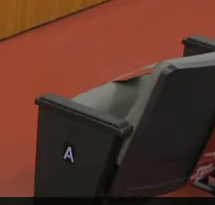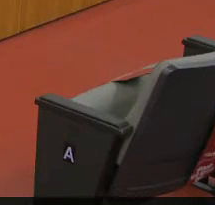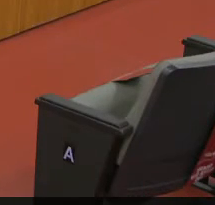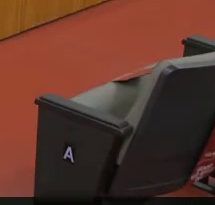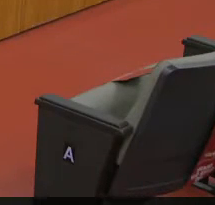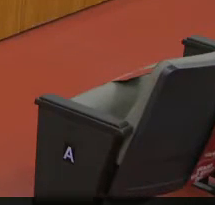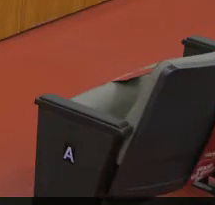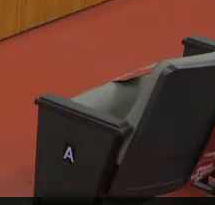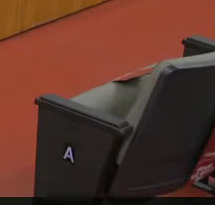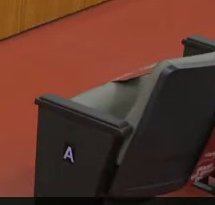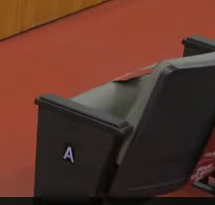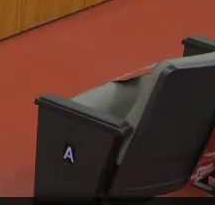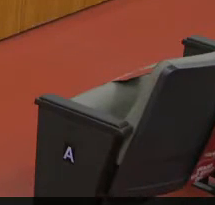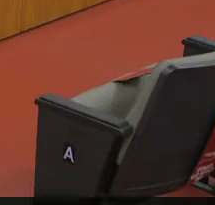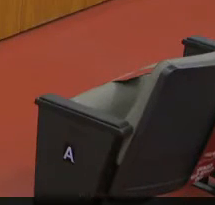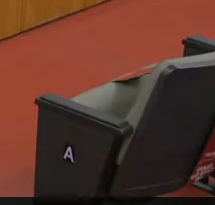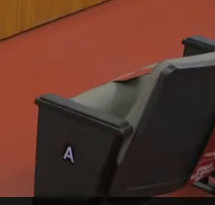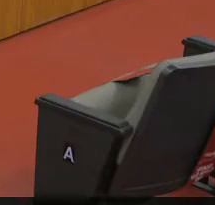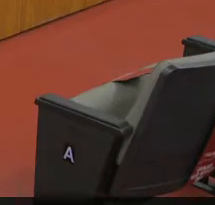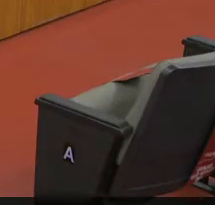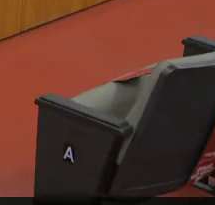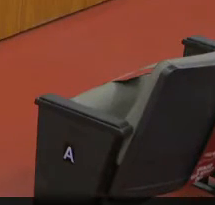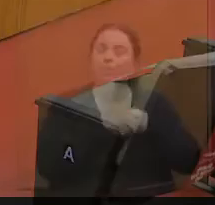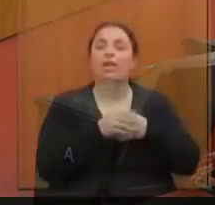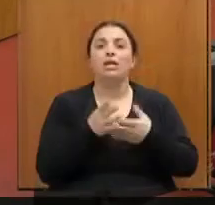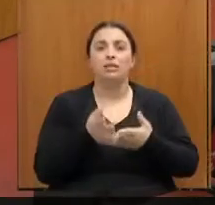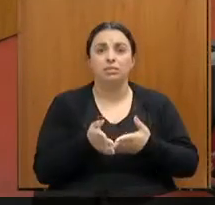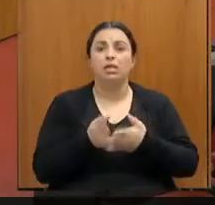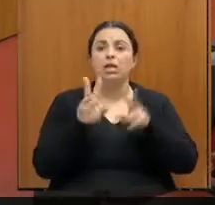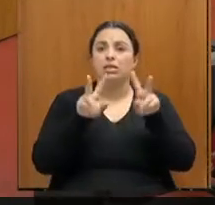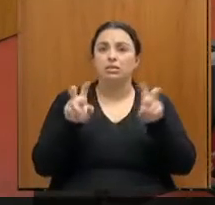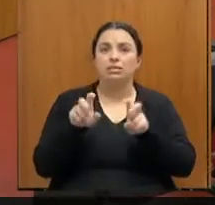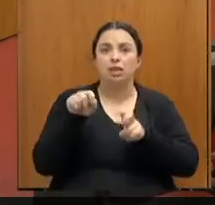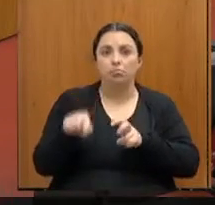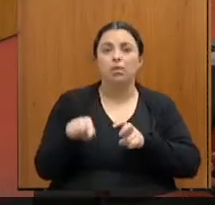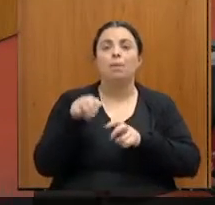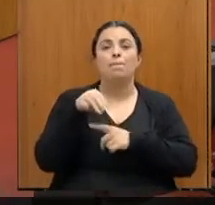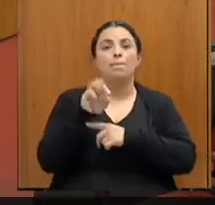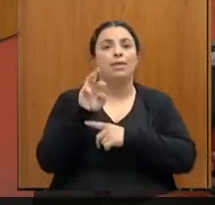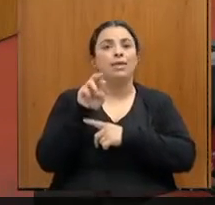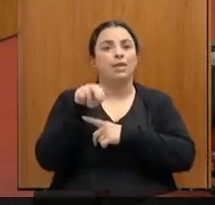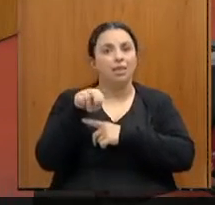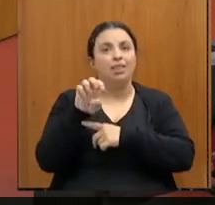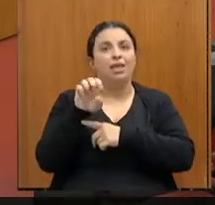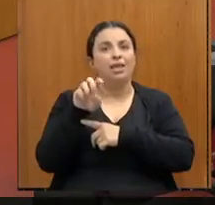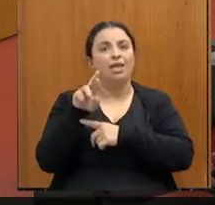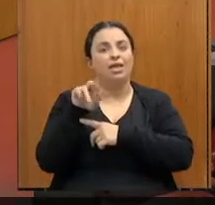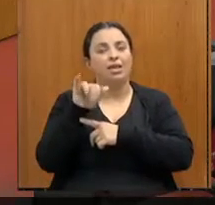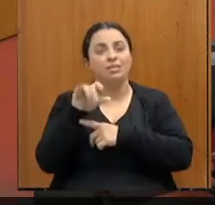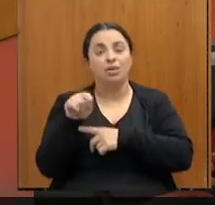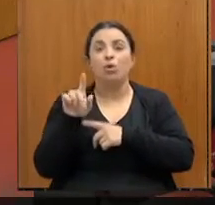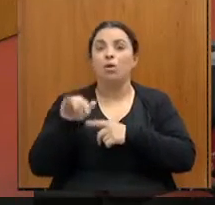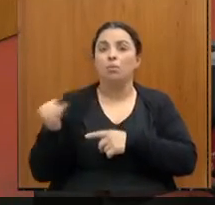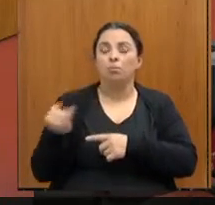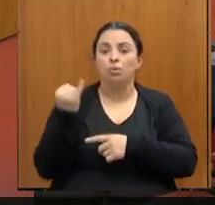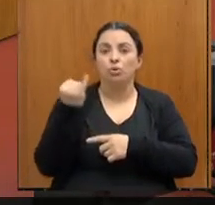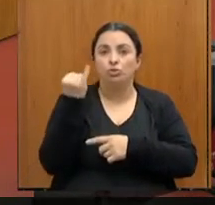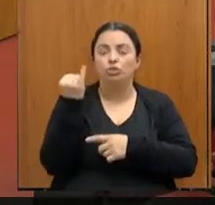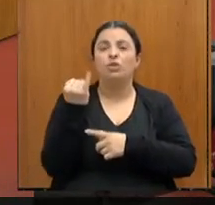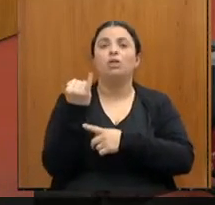Parabéns tá realmente o turismo a mineração são importantíssimos mas vocação em vocações e potencialidades